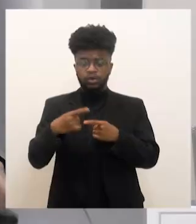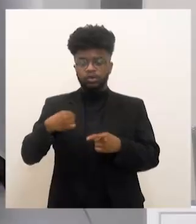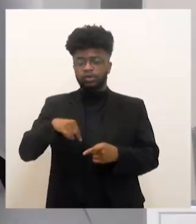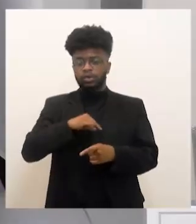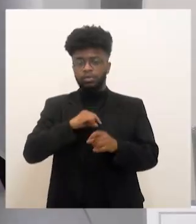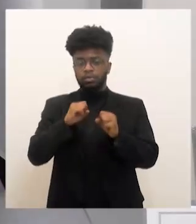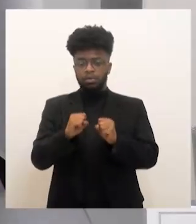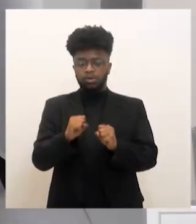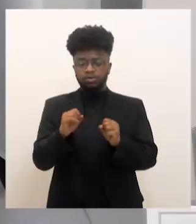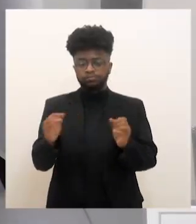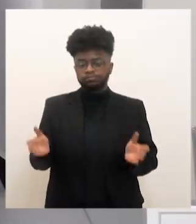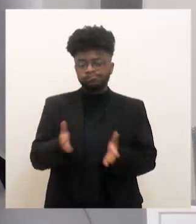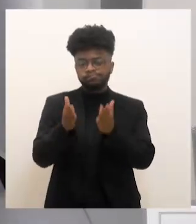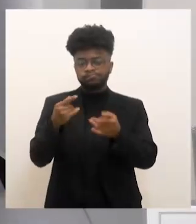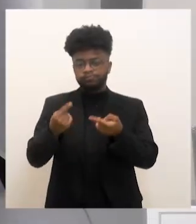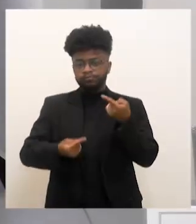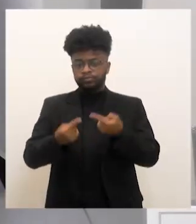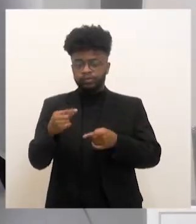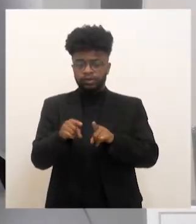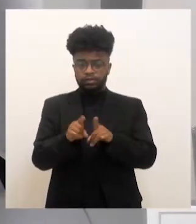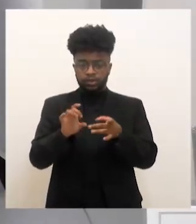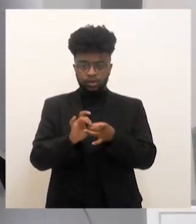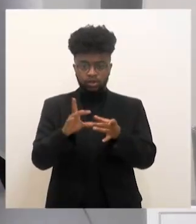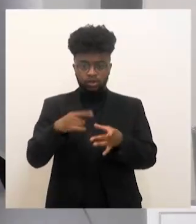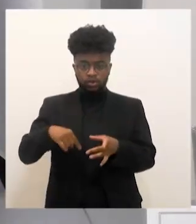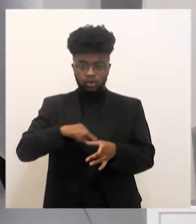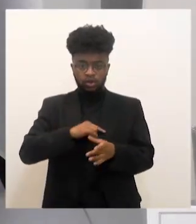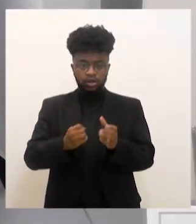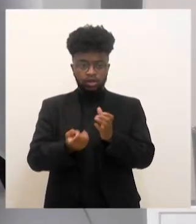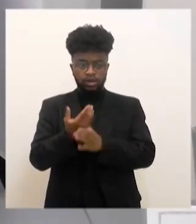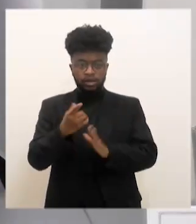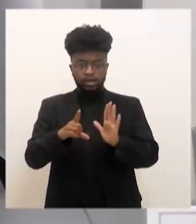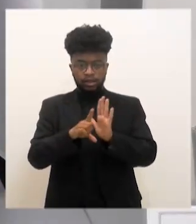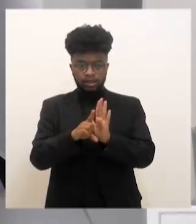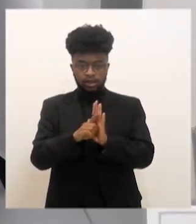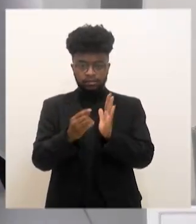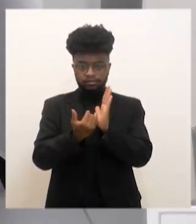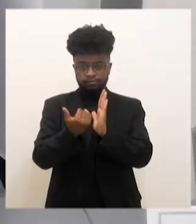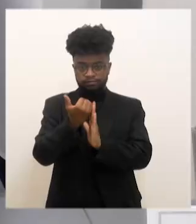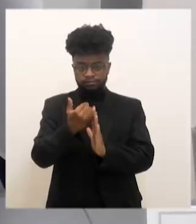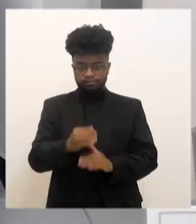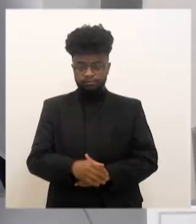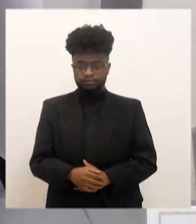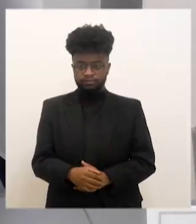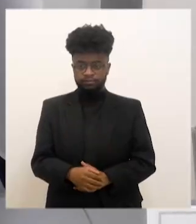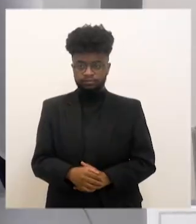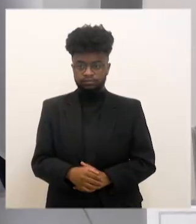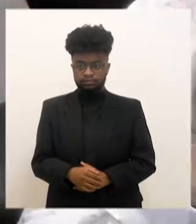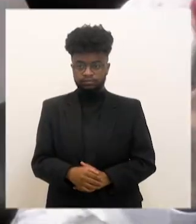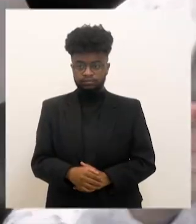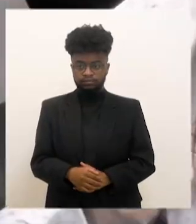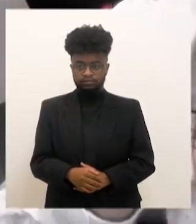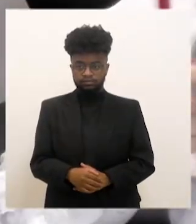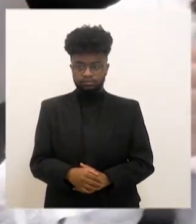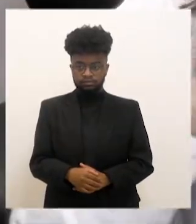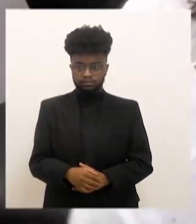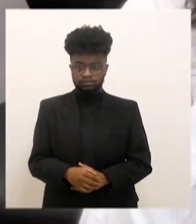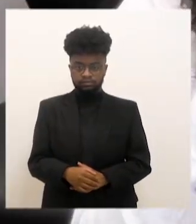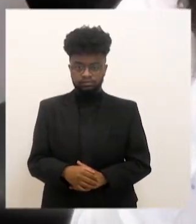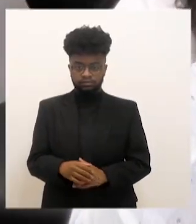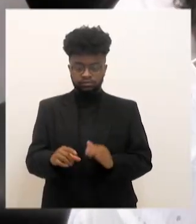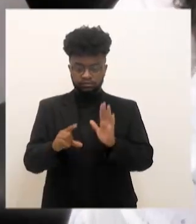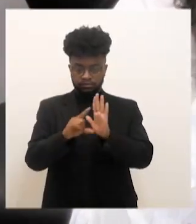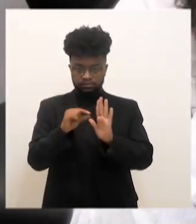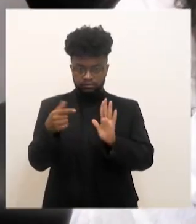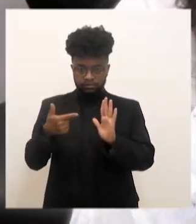mais essa discussão, permitindo com que a gente possa legislar no maior leque possível. A questão no artigo 2º